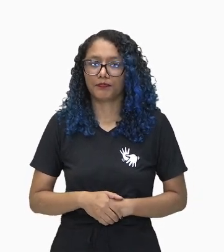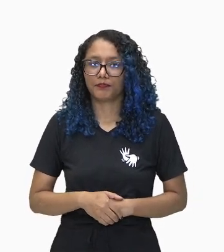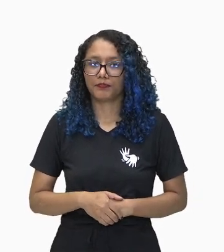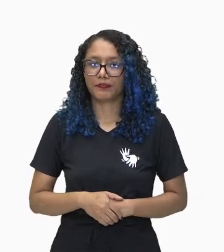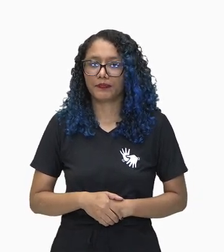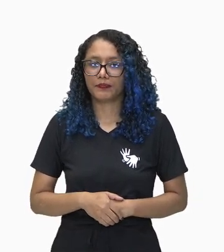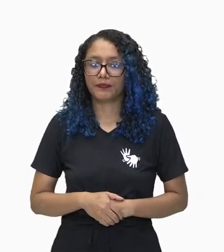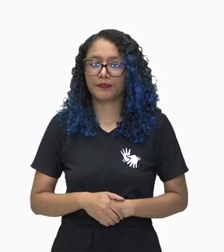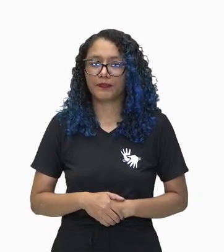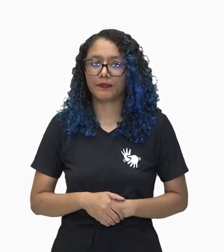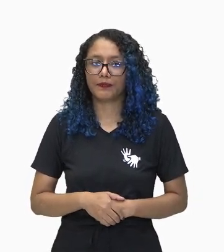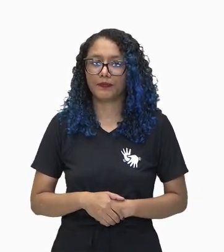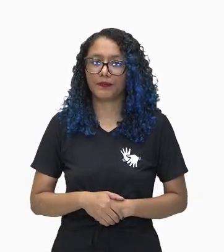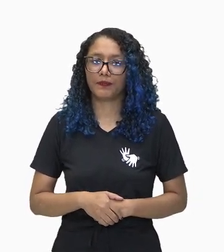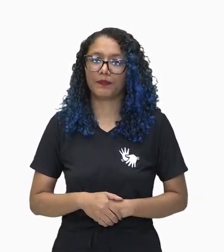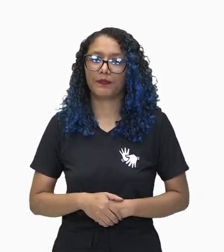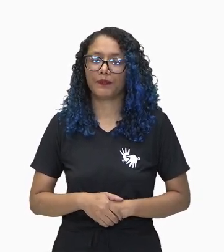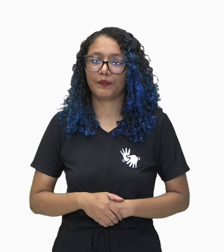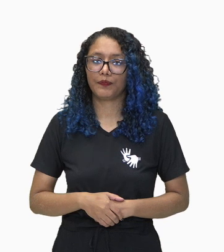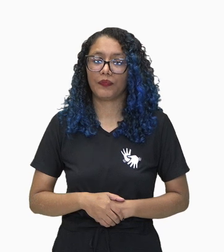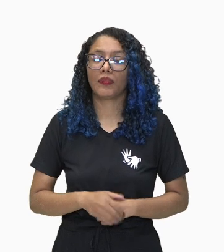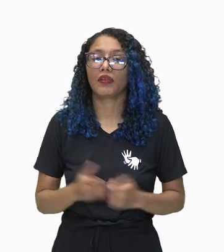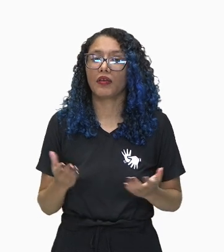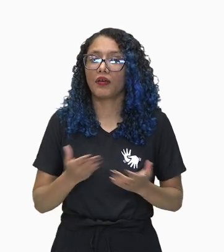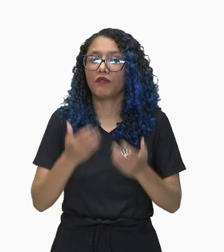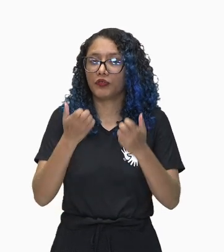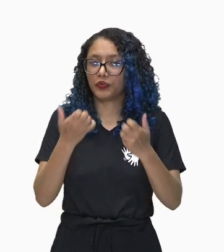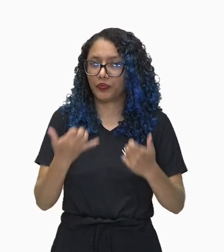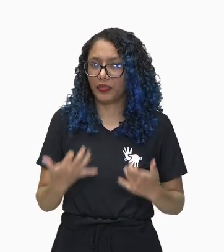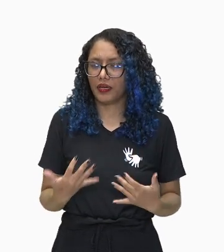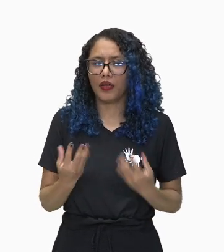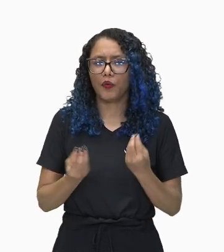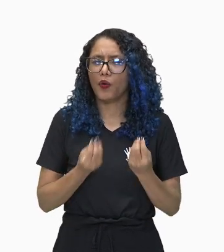esse processo da digestão. Quando